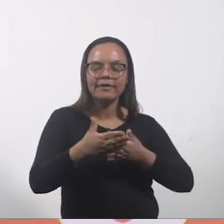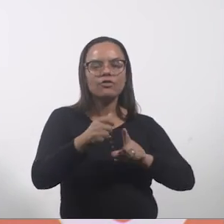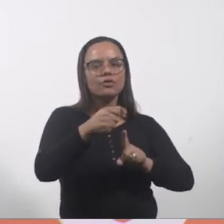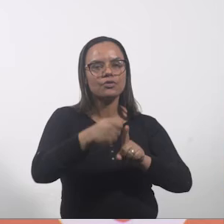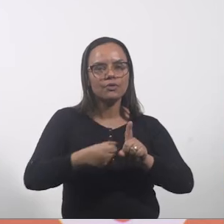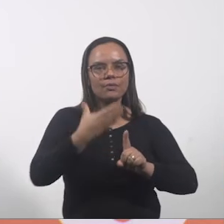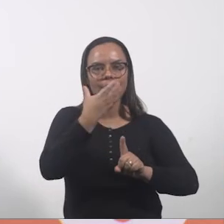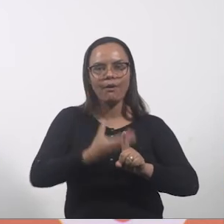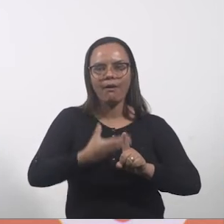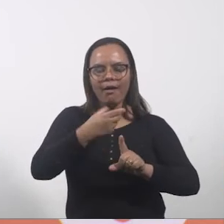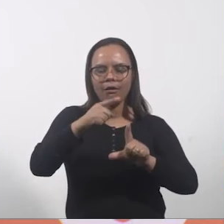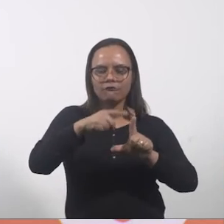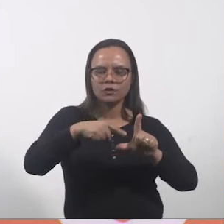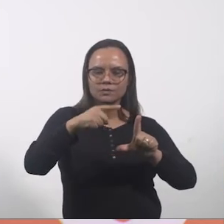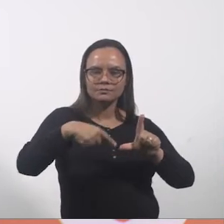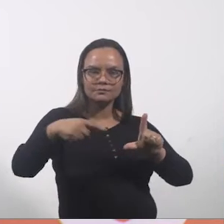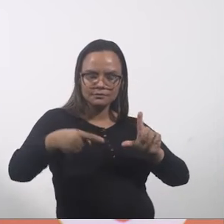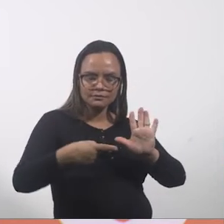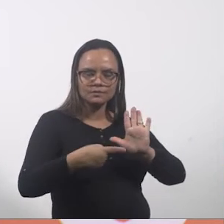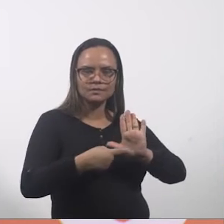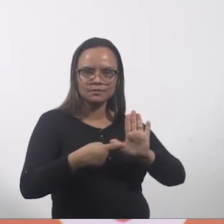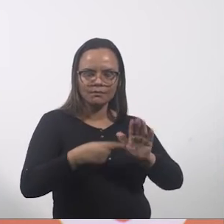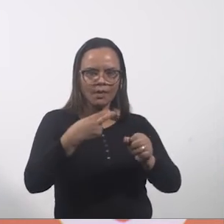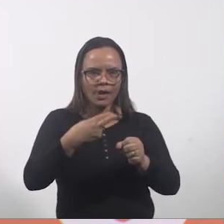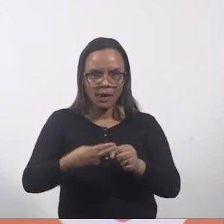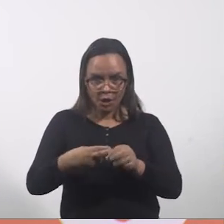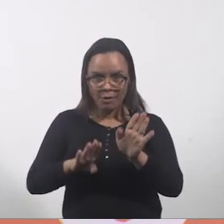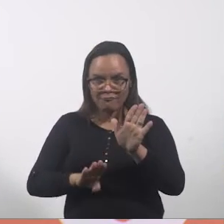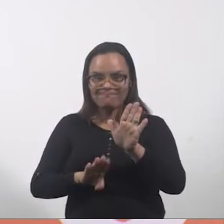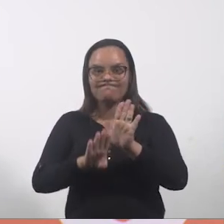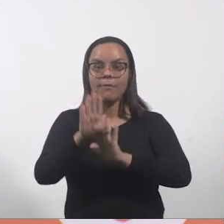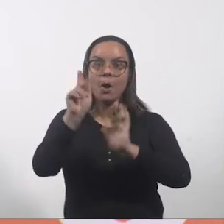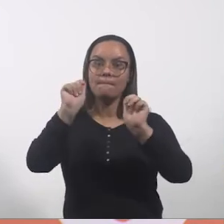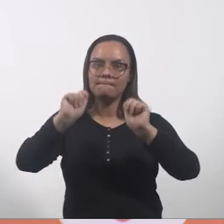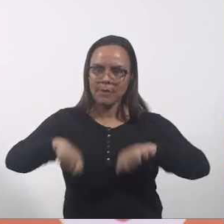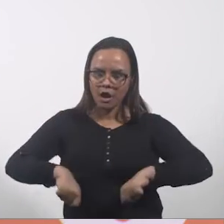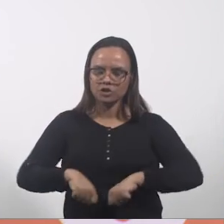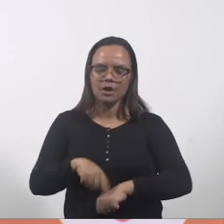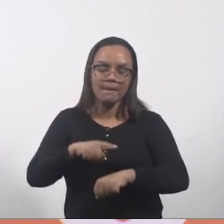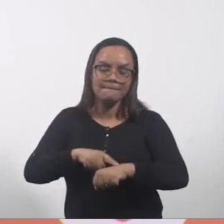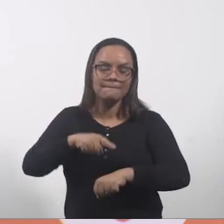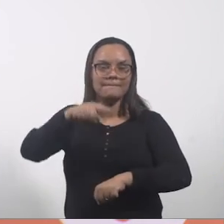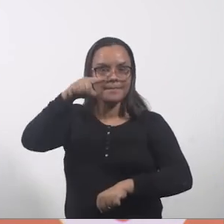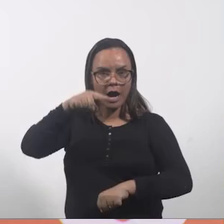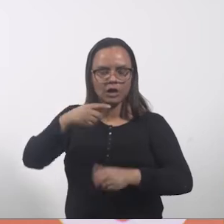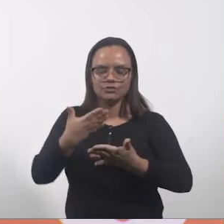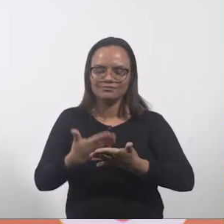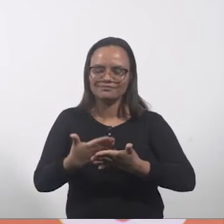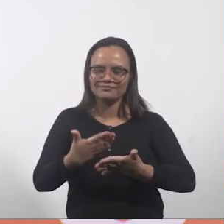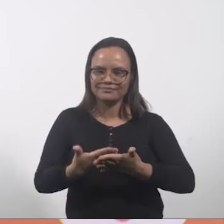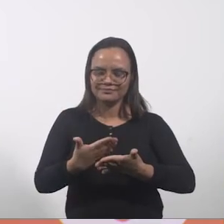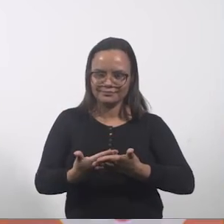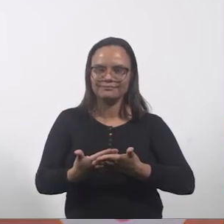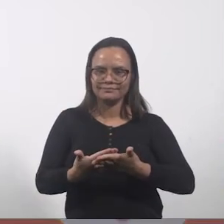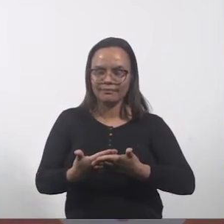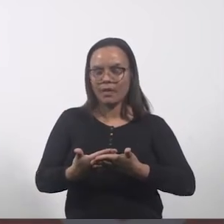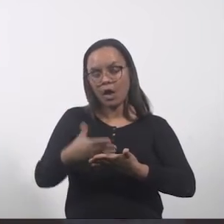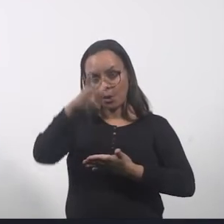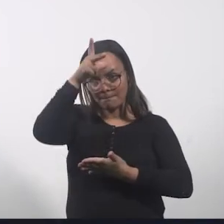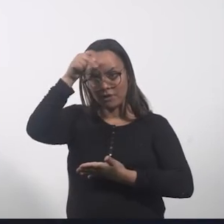os indicadores que seguramente a cidade poderá alcançar. Então, nesse momento, o estudo que o senhor nos